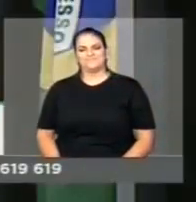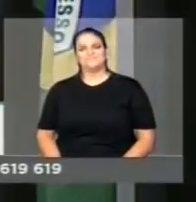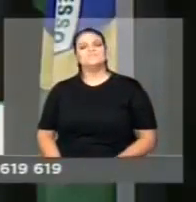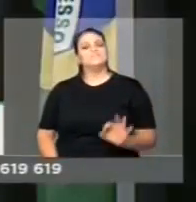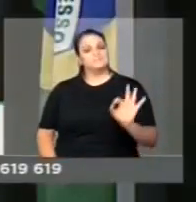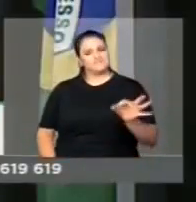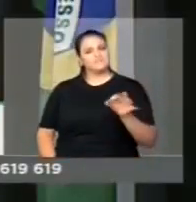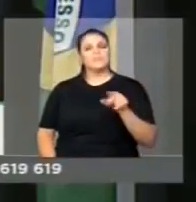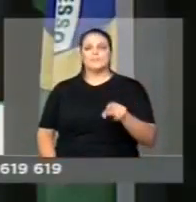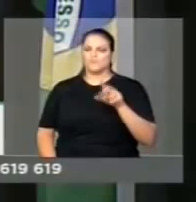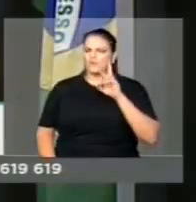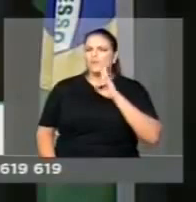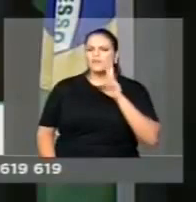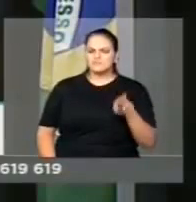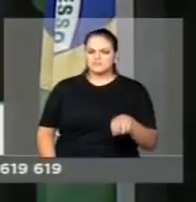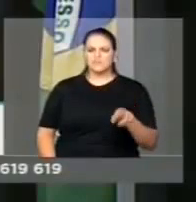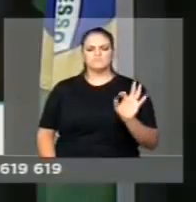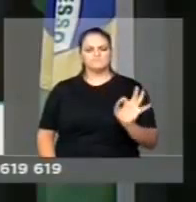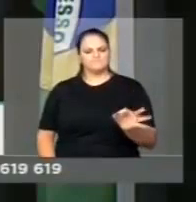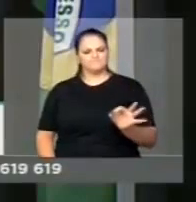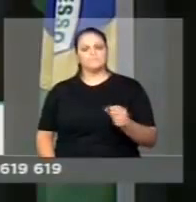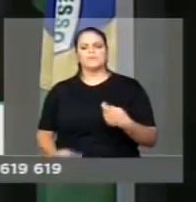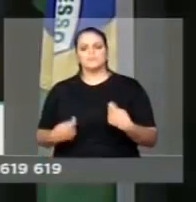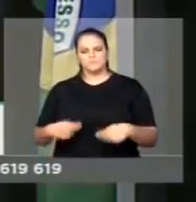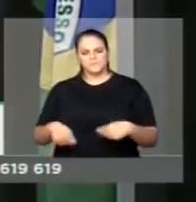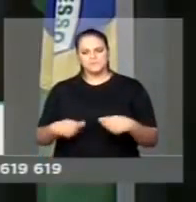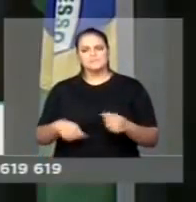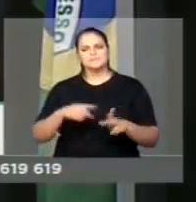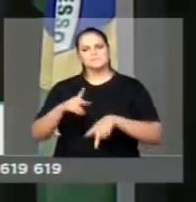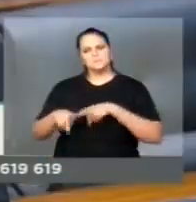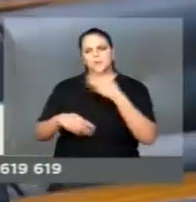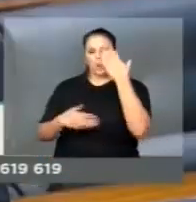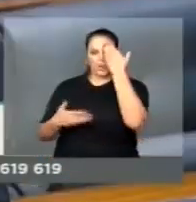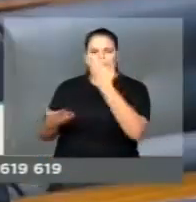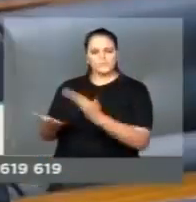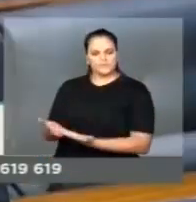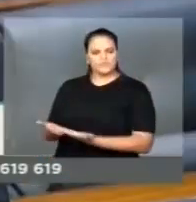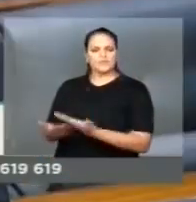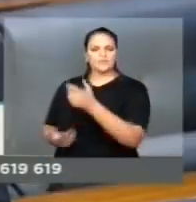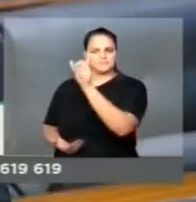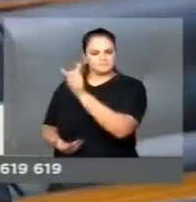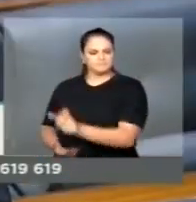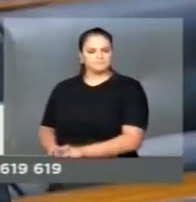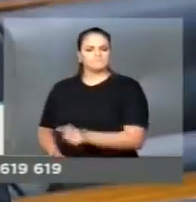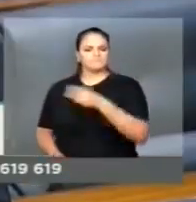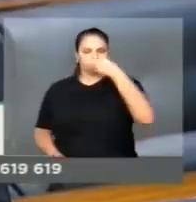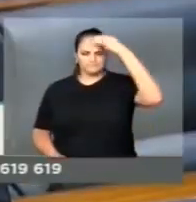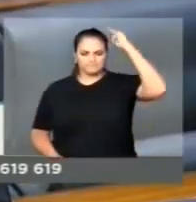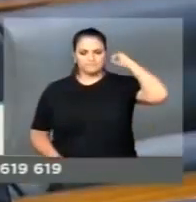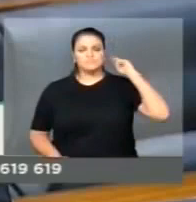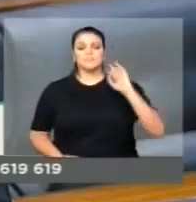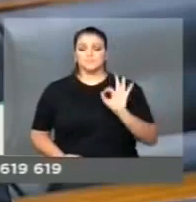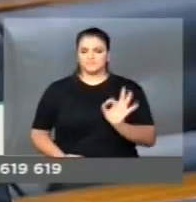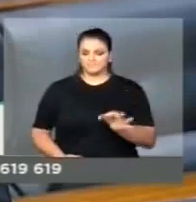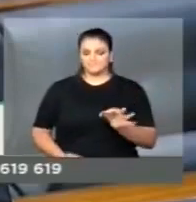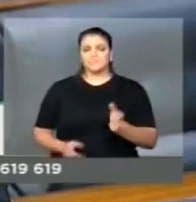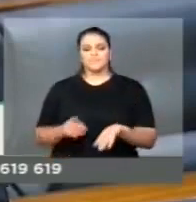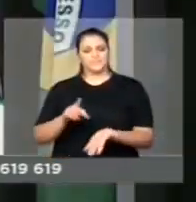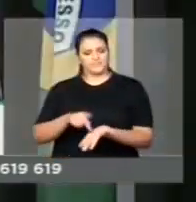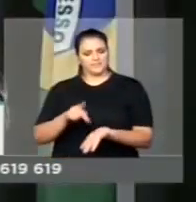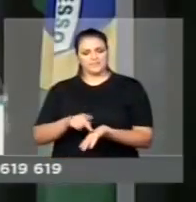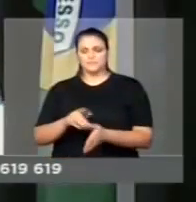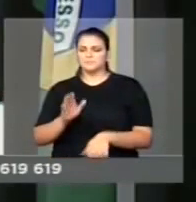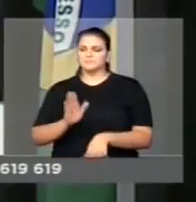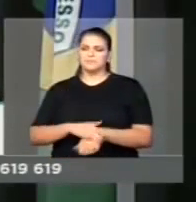credibilidade. Acredito que mesmo com alguns problemas desse novo governo, a credibilidade é infinitamente